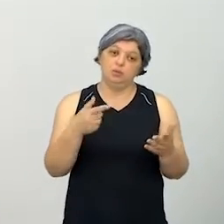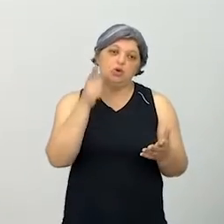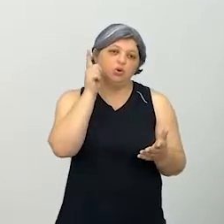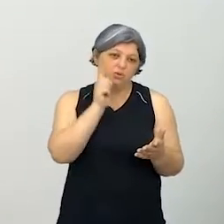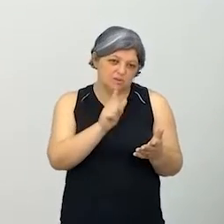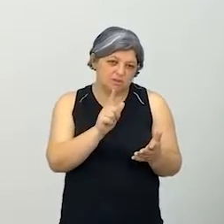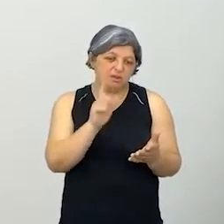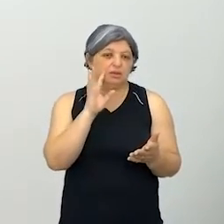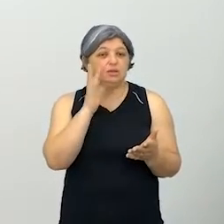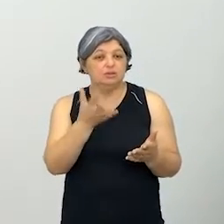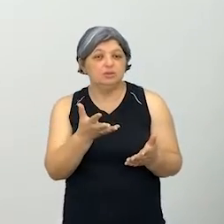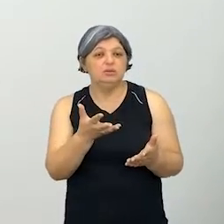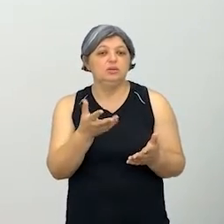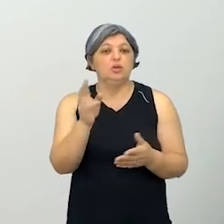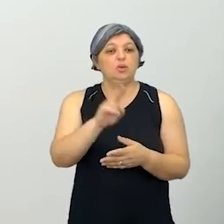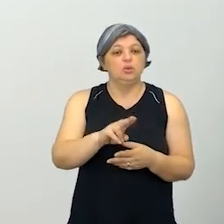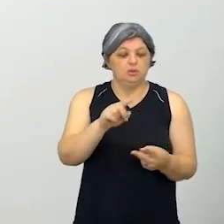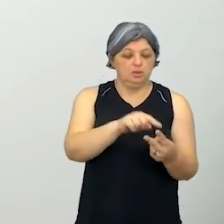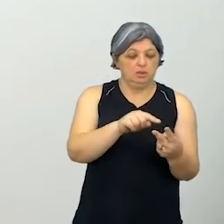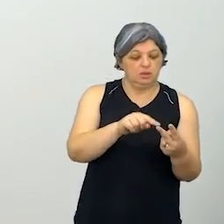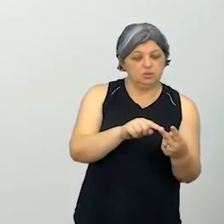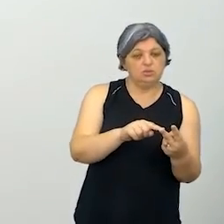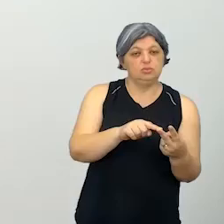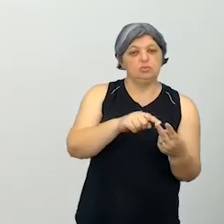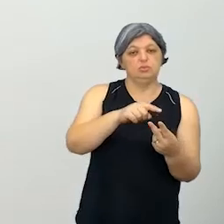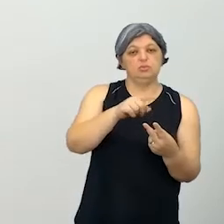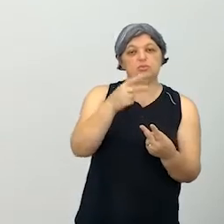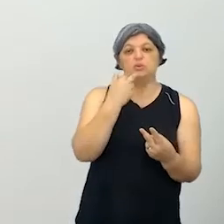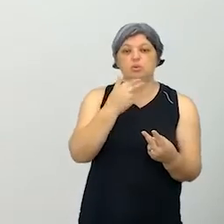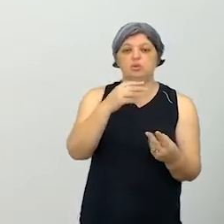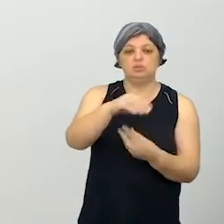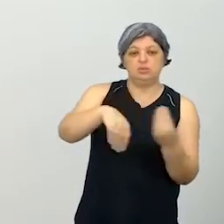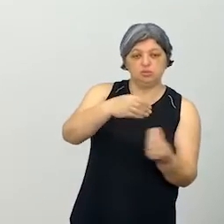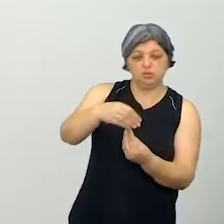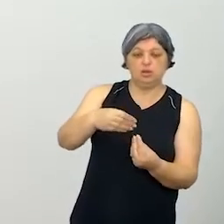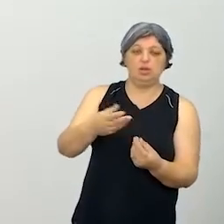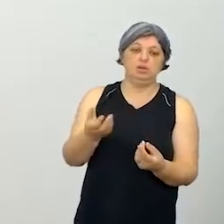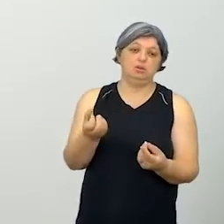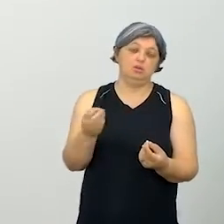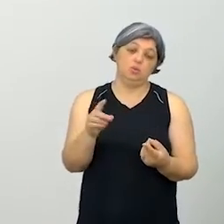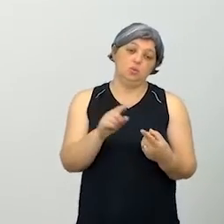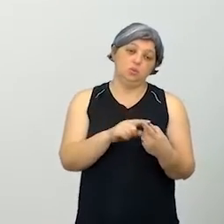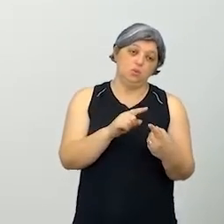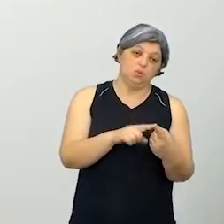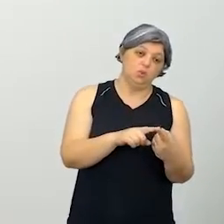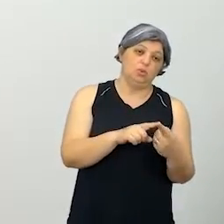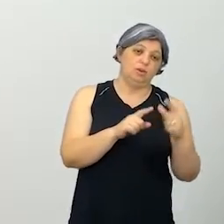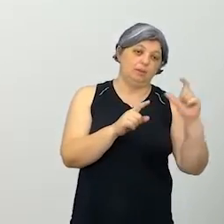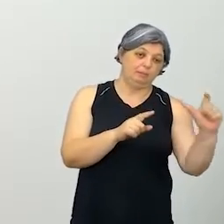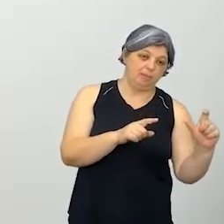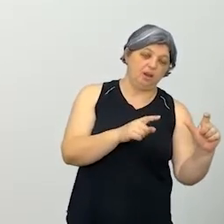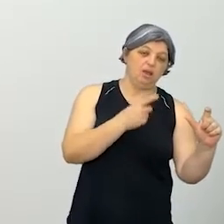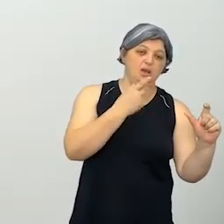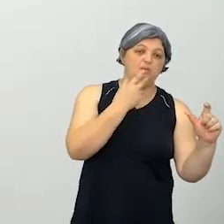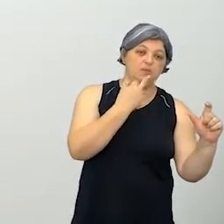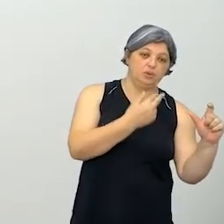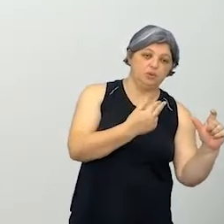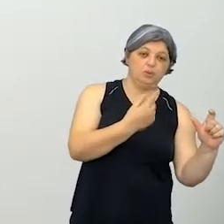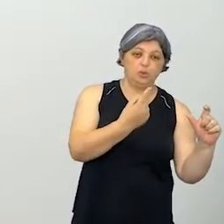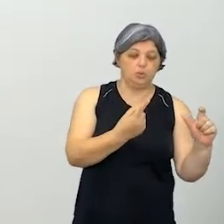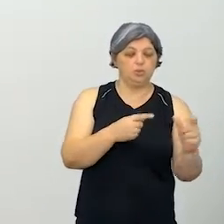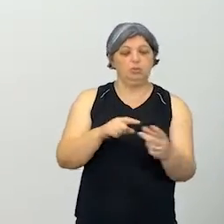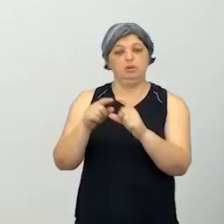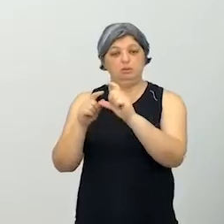em soluções como usar as duas cores misturadas, usar uma cor numa palavra, outra cor na outra,